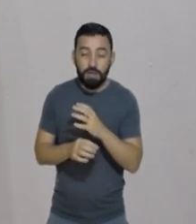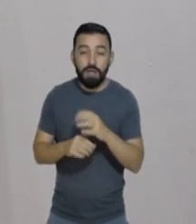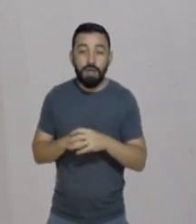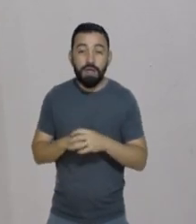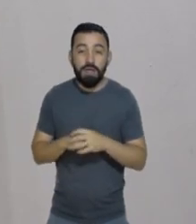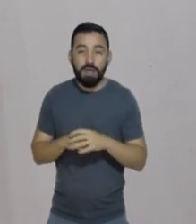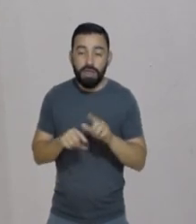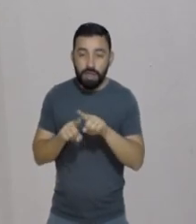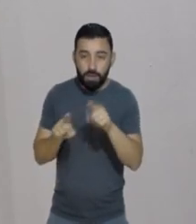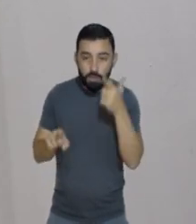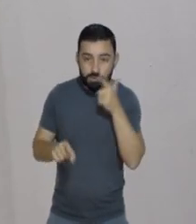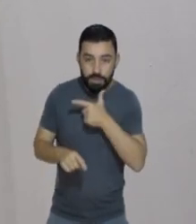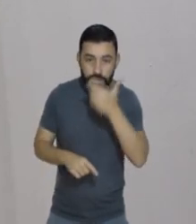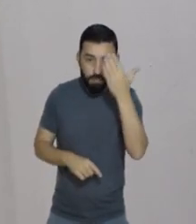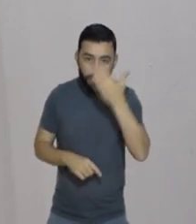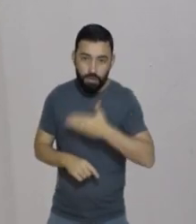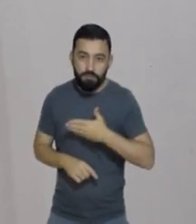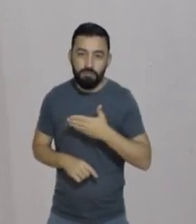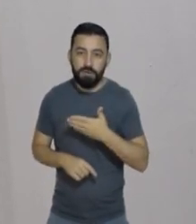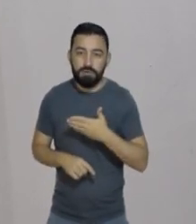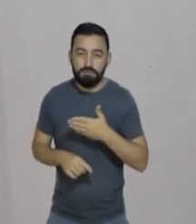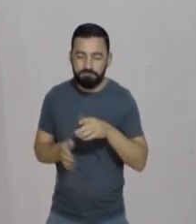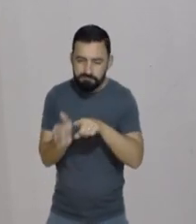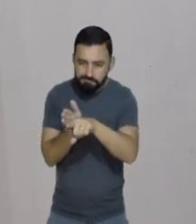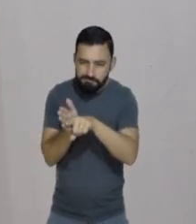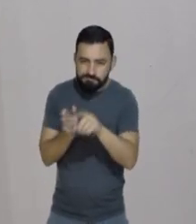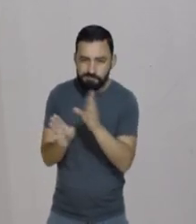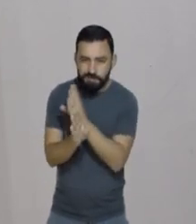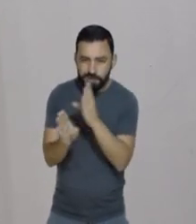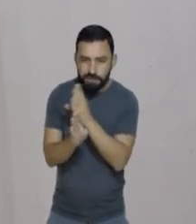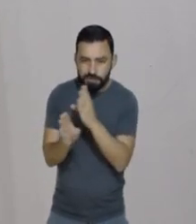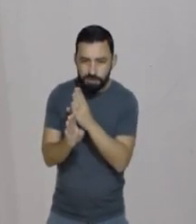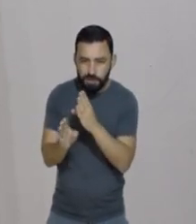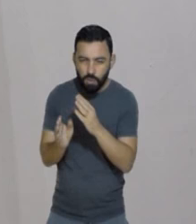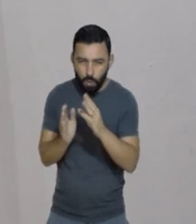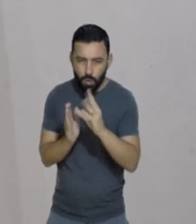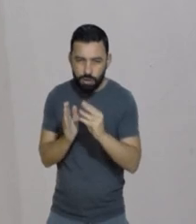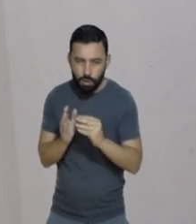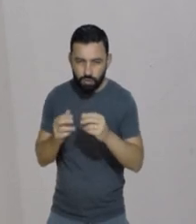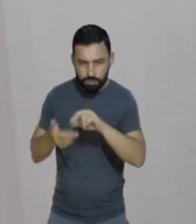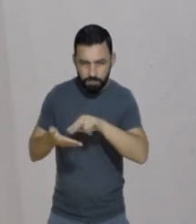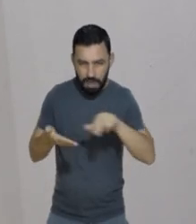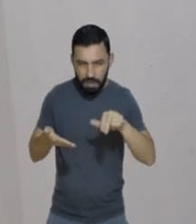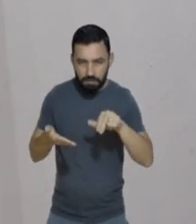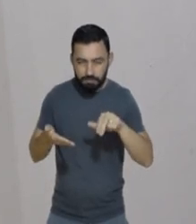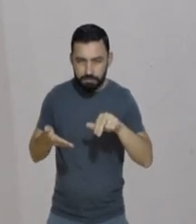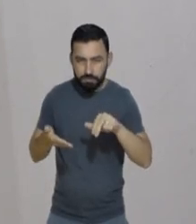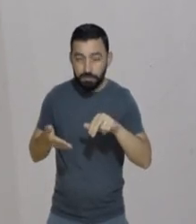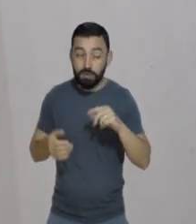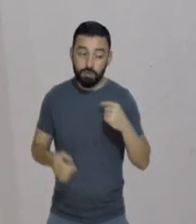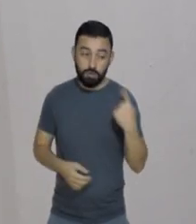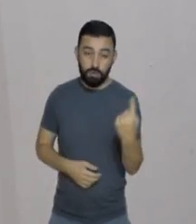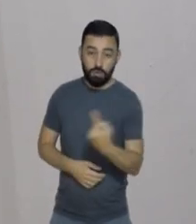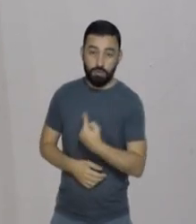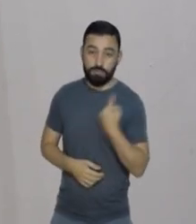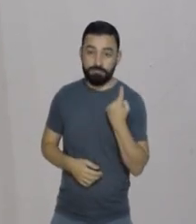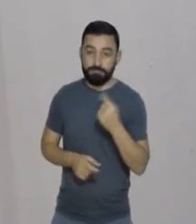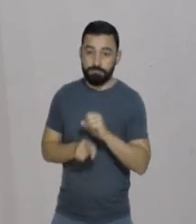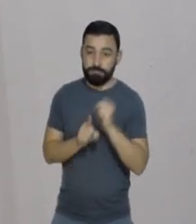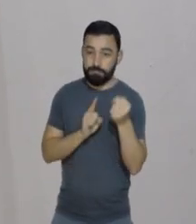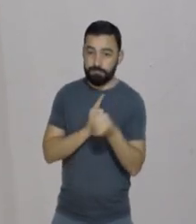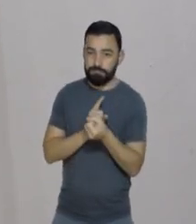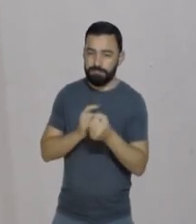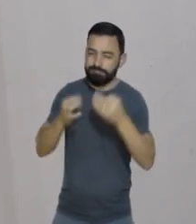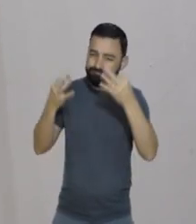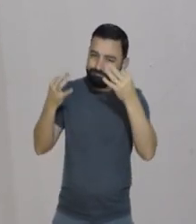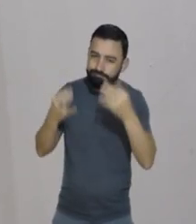necessárias, do conteúdo das investigações, nós, sociedade, temos a certeza